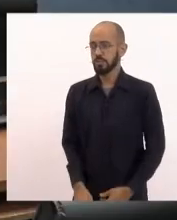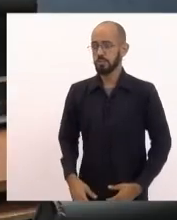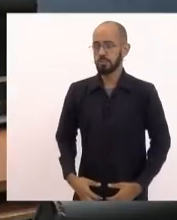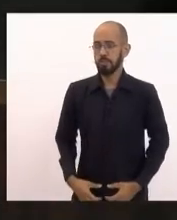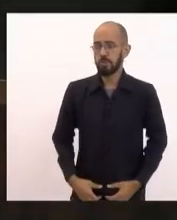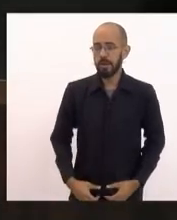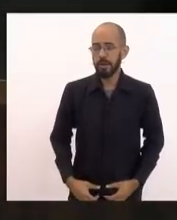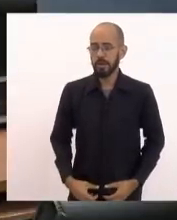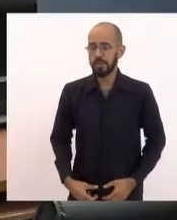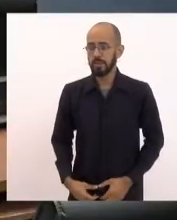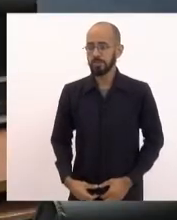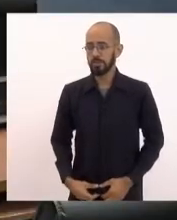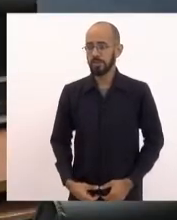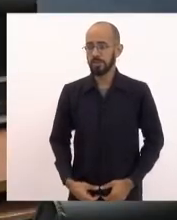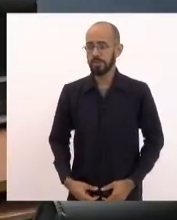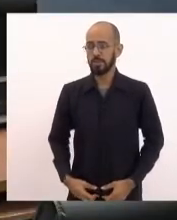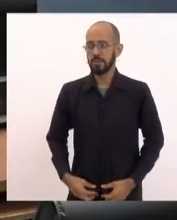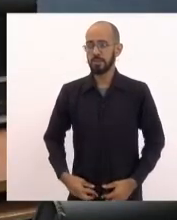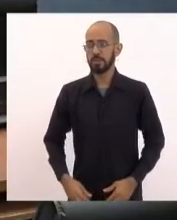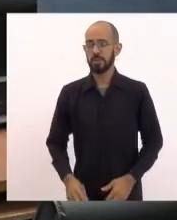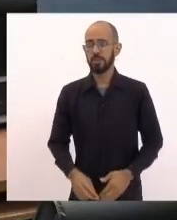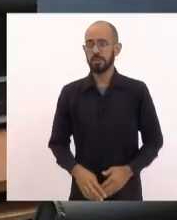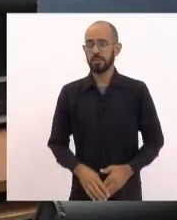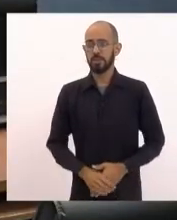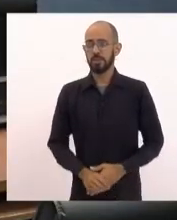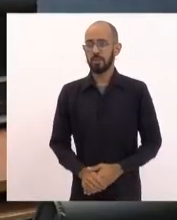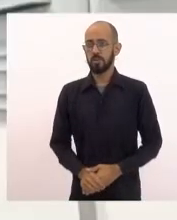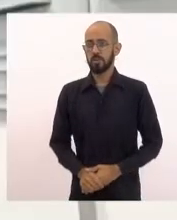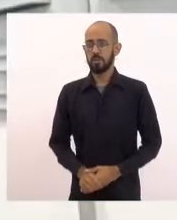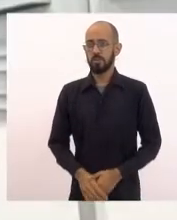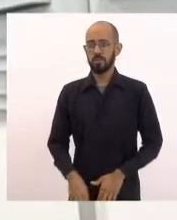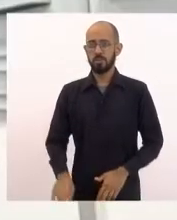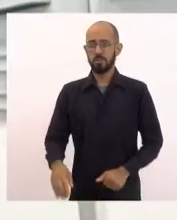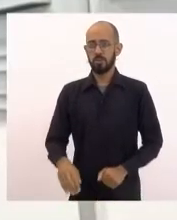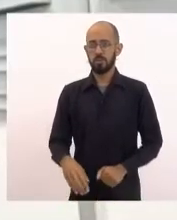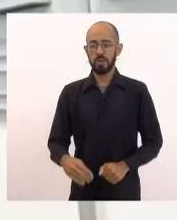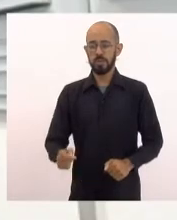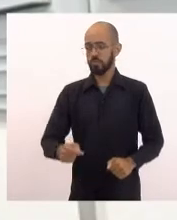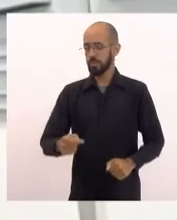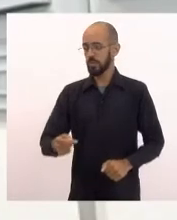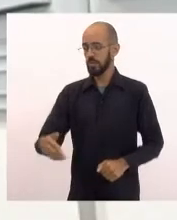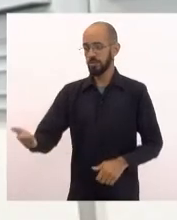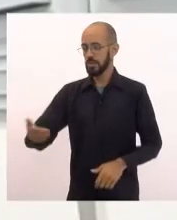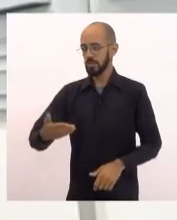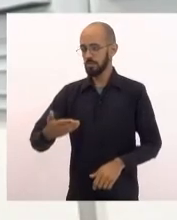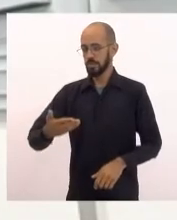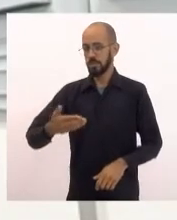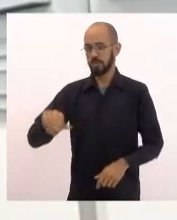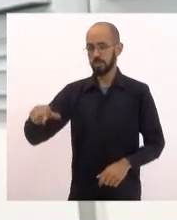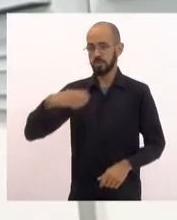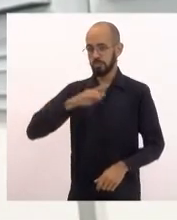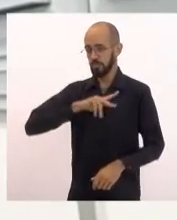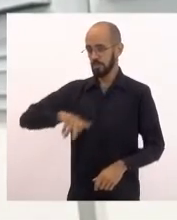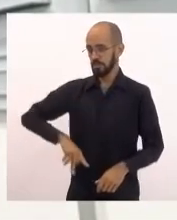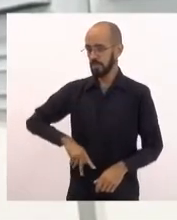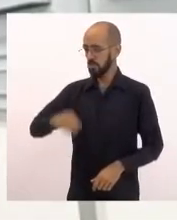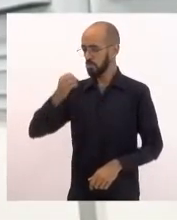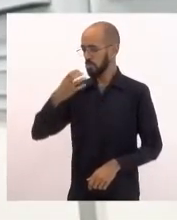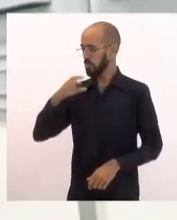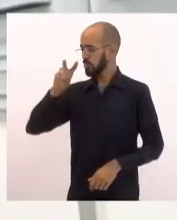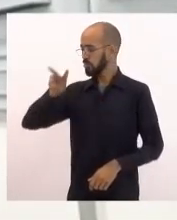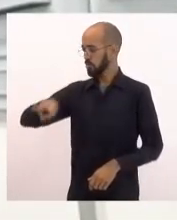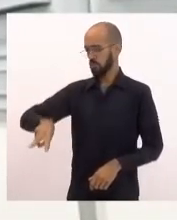Com alegria. Com alegria. Opa. Muito bom te vê-lo, presidente, novamente, nesse nosso último ano